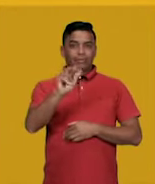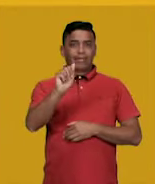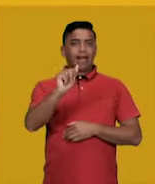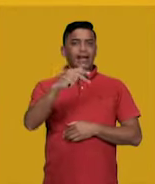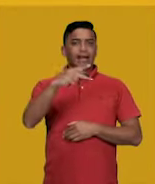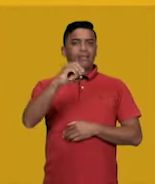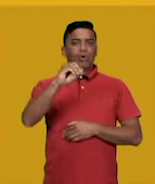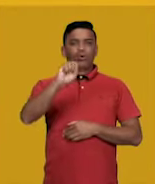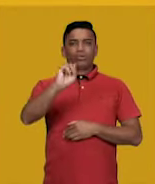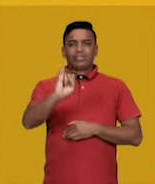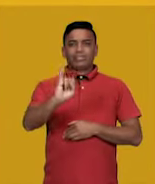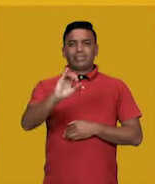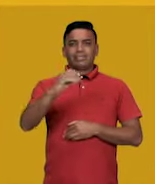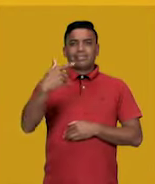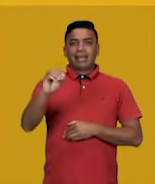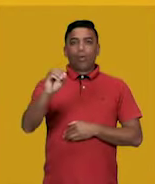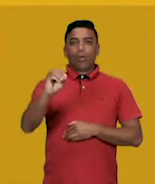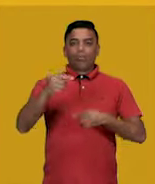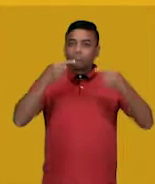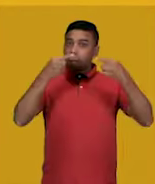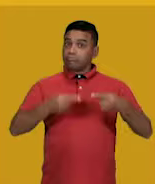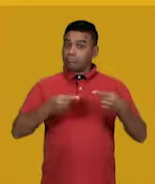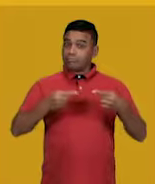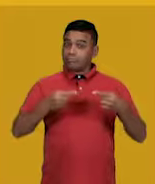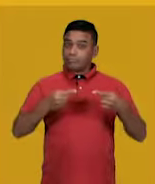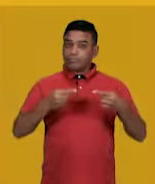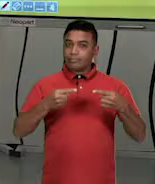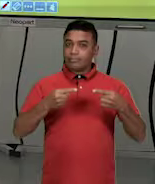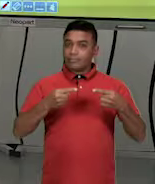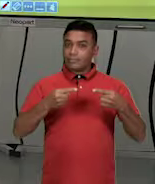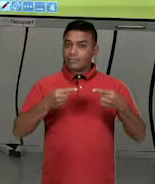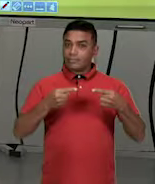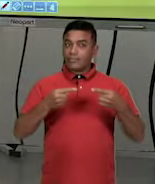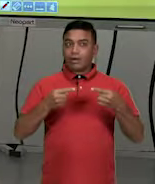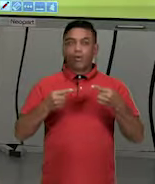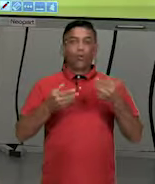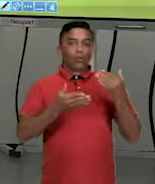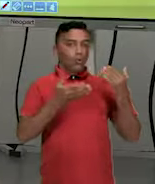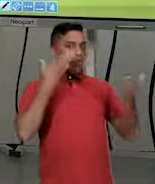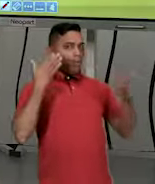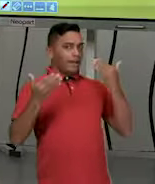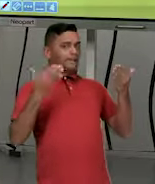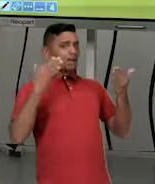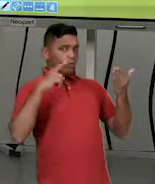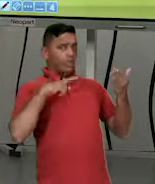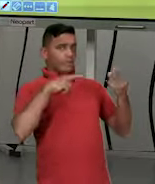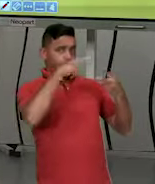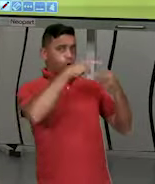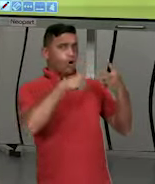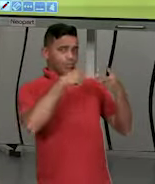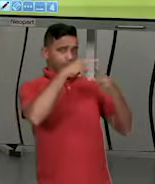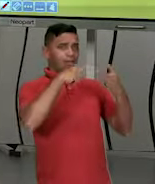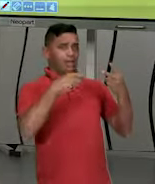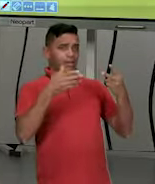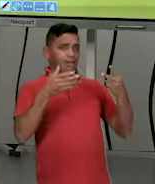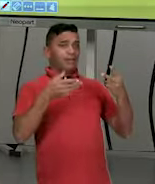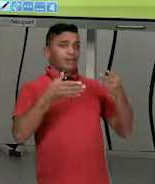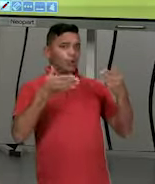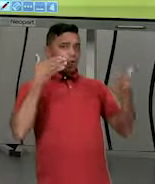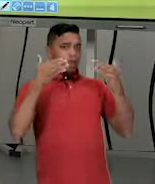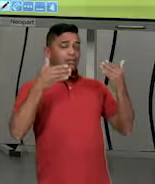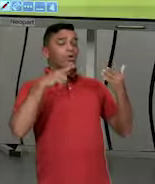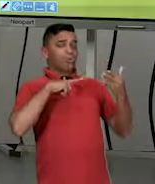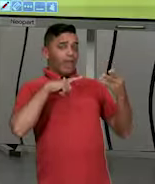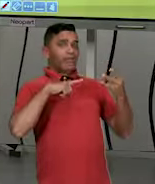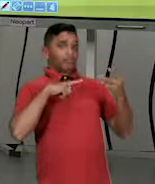certos elementos. Não confundam. A comparação, nós também temos dois elementos lado a lado, só que